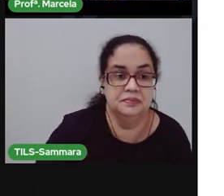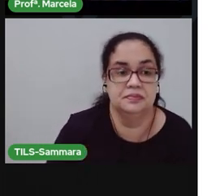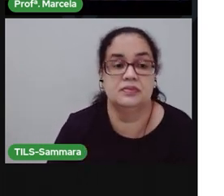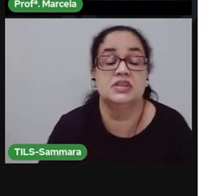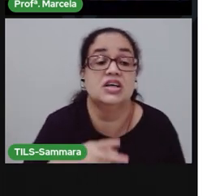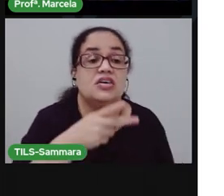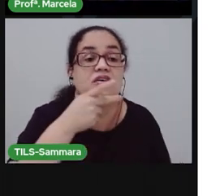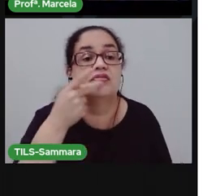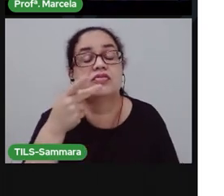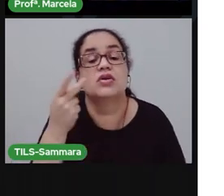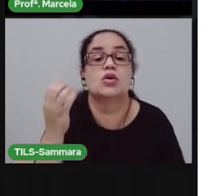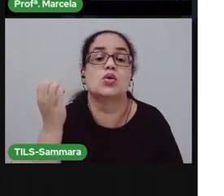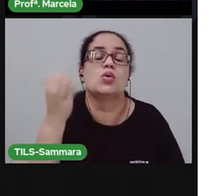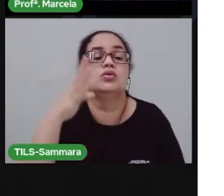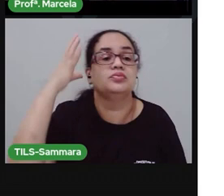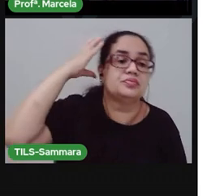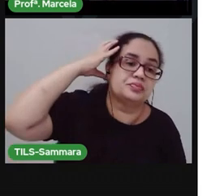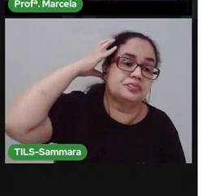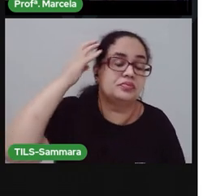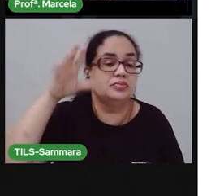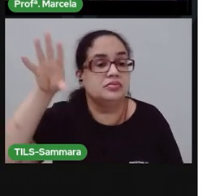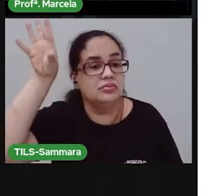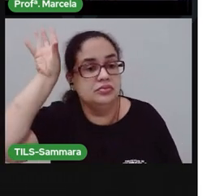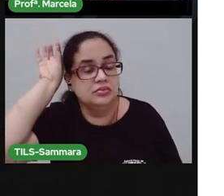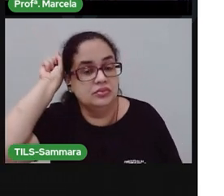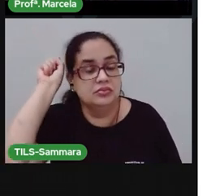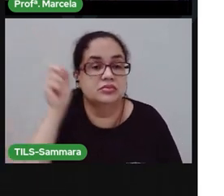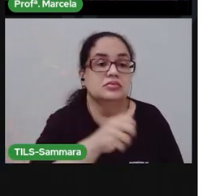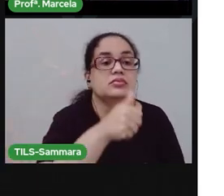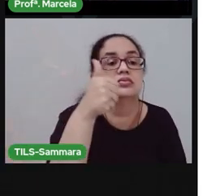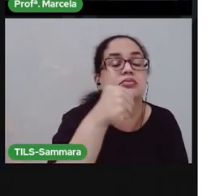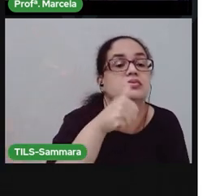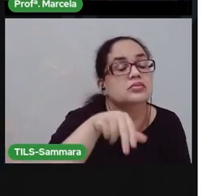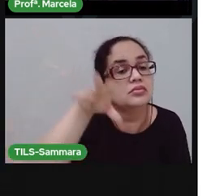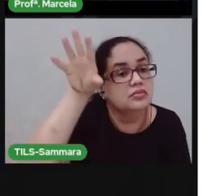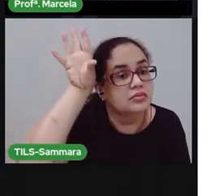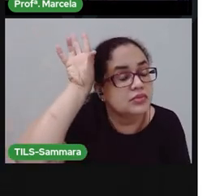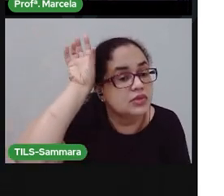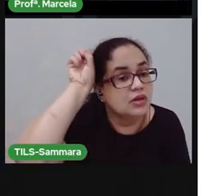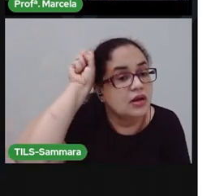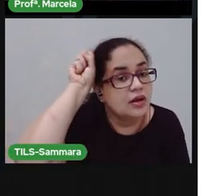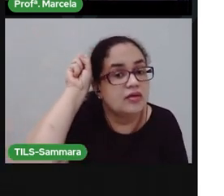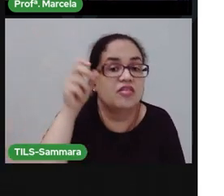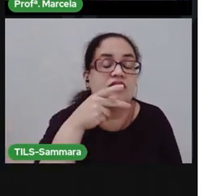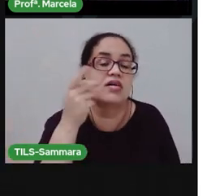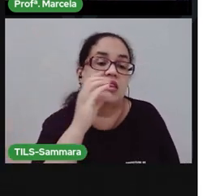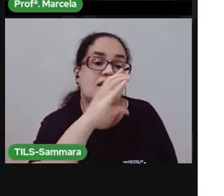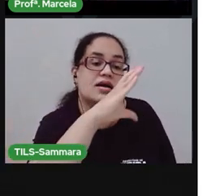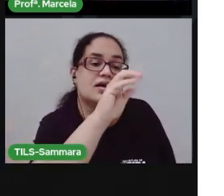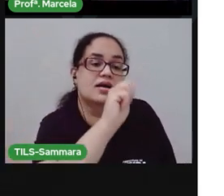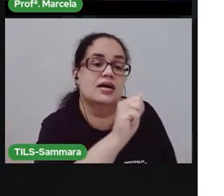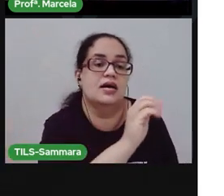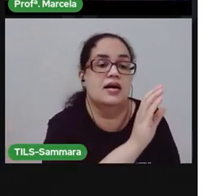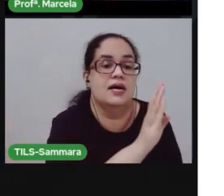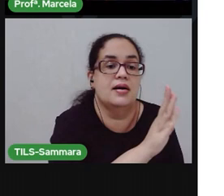Diz pra mim, qual é o som que você escuta? Qual é o primeiro som que você escuta quando eu falo cabrita?